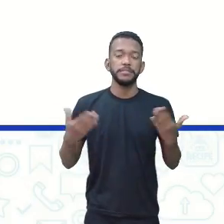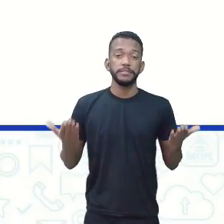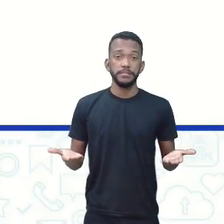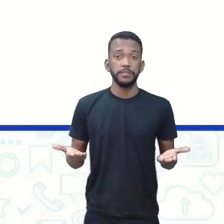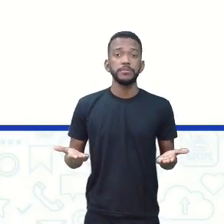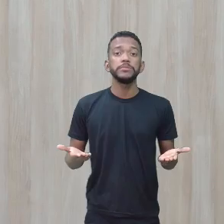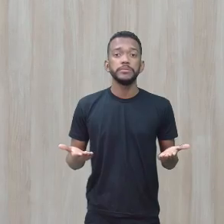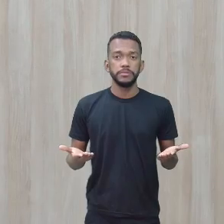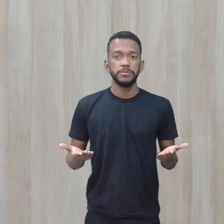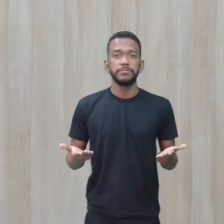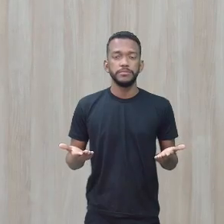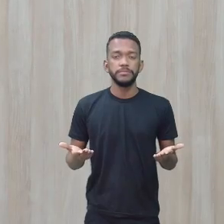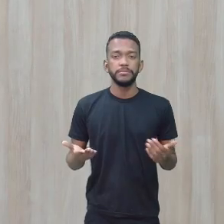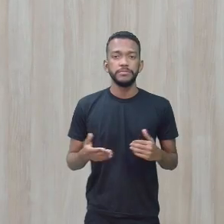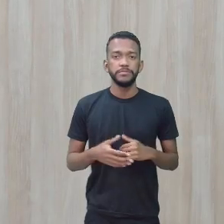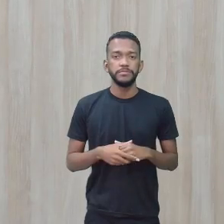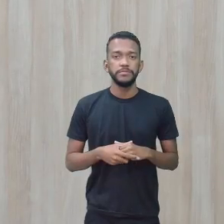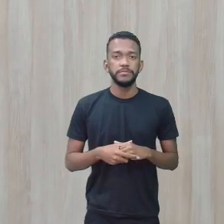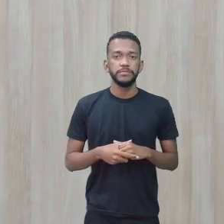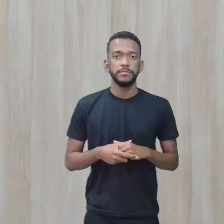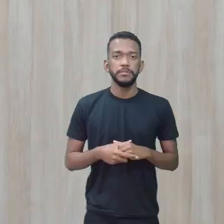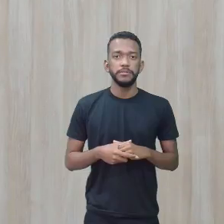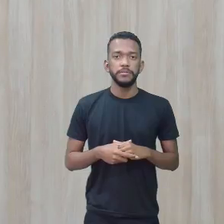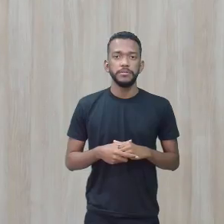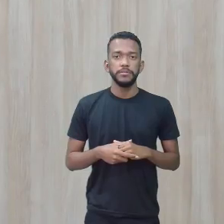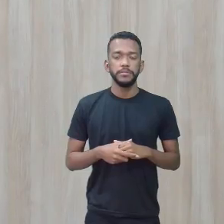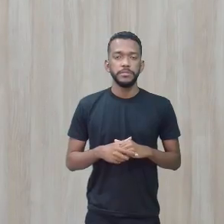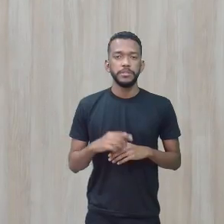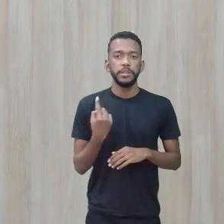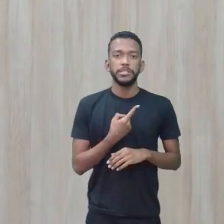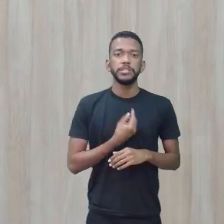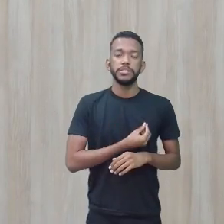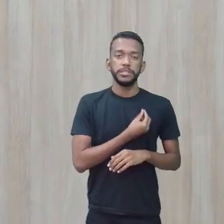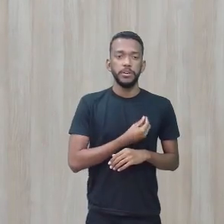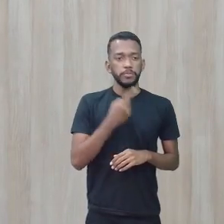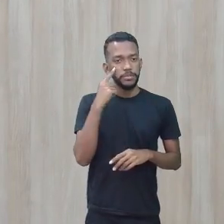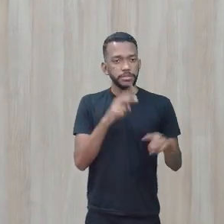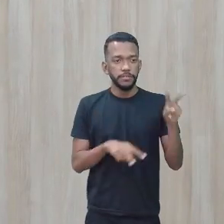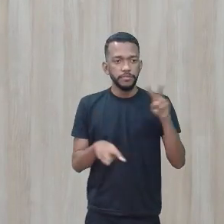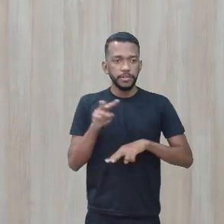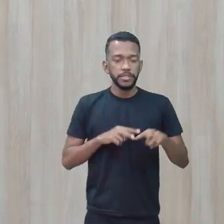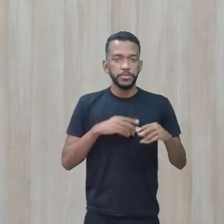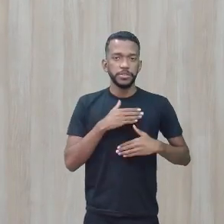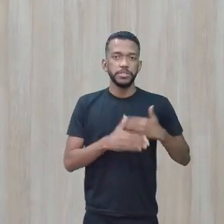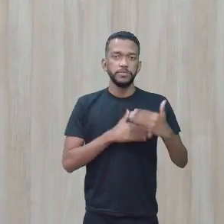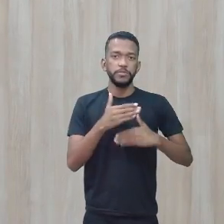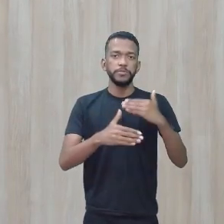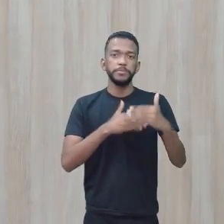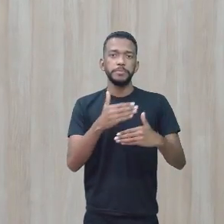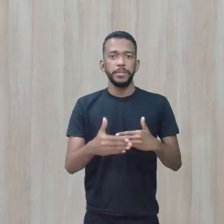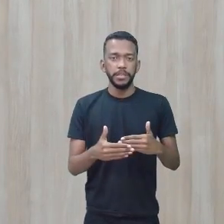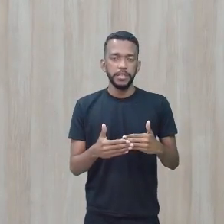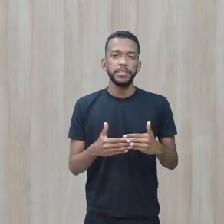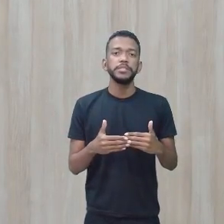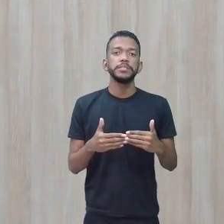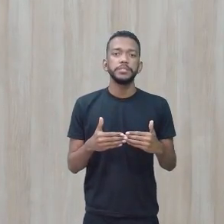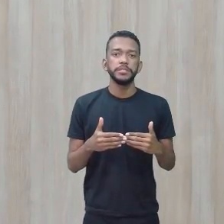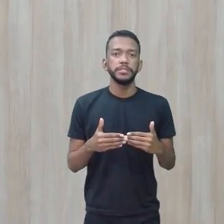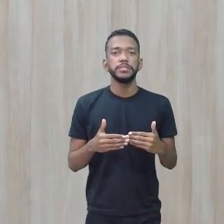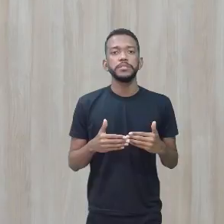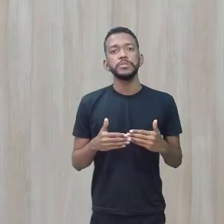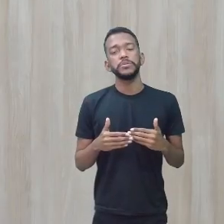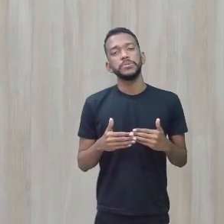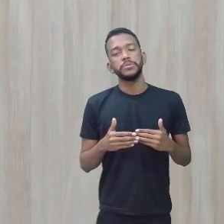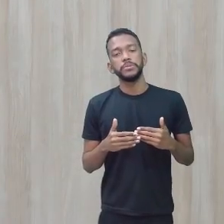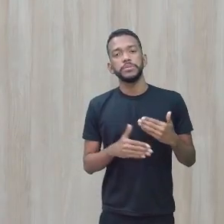vocês, né? A gente estava observando que o desenvolvimento, tudo isso estava causando